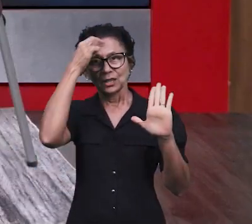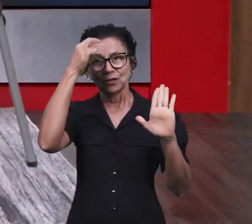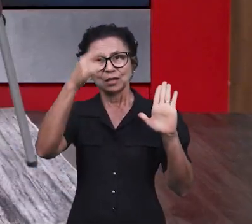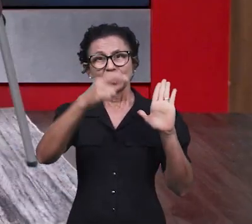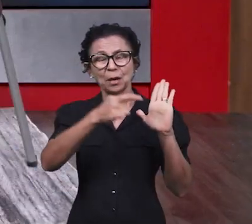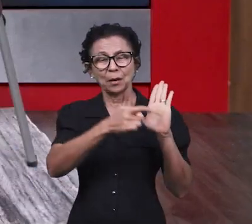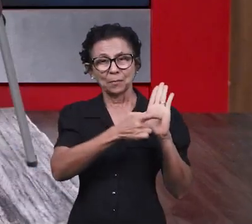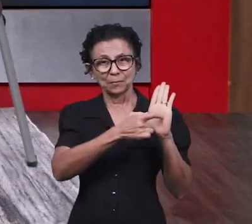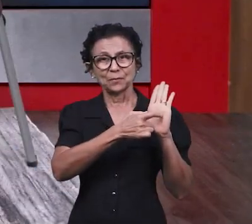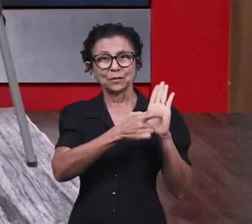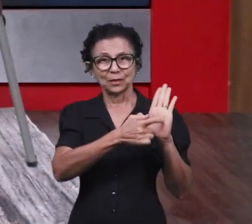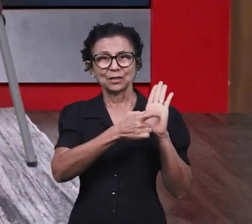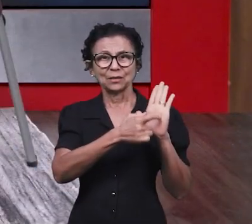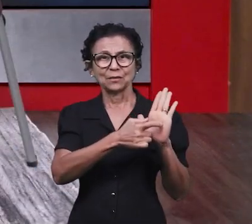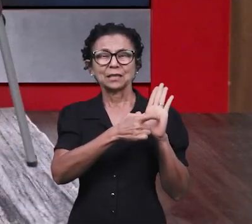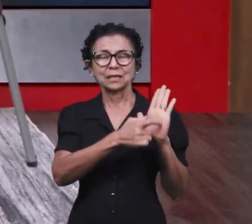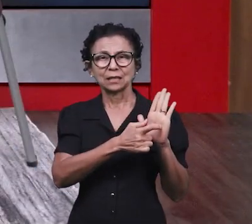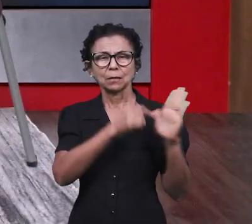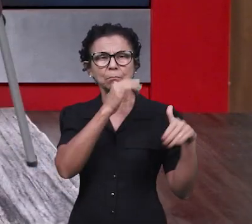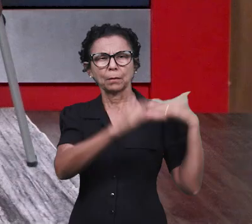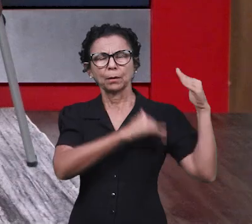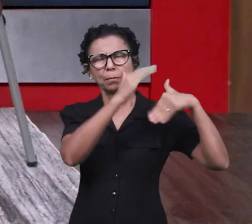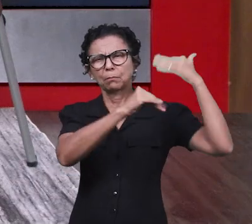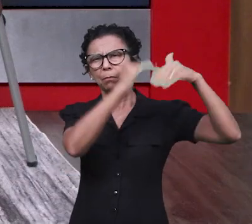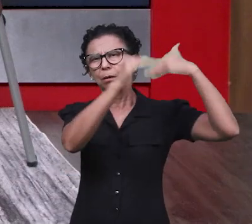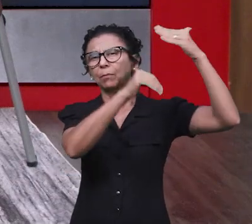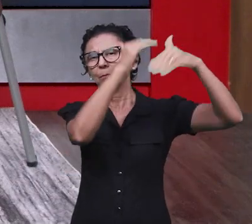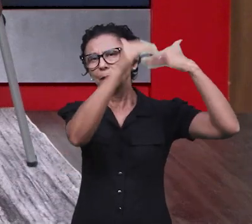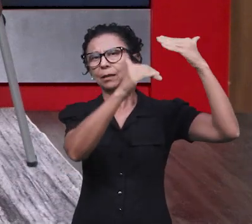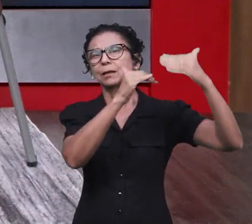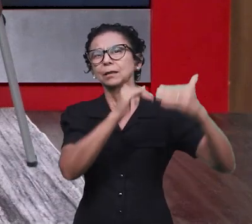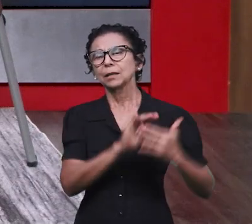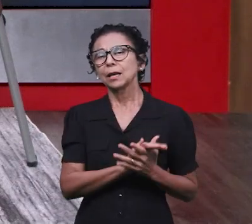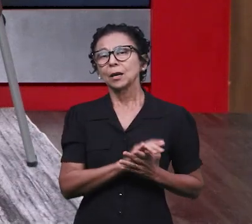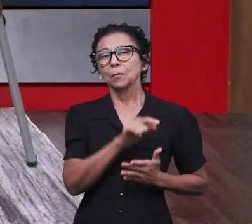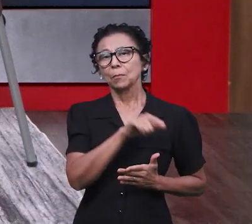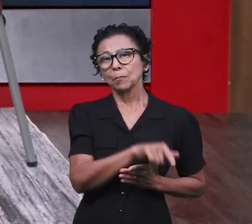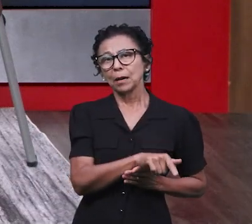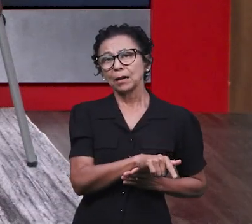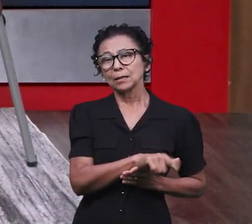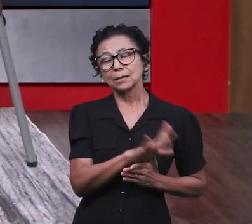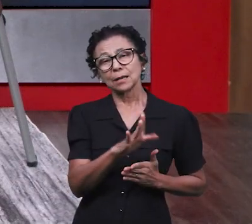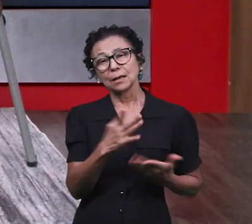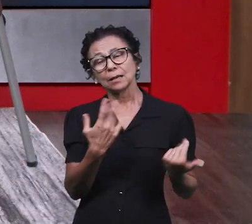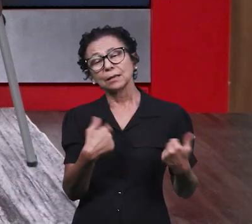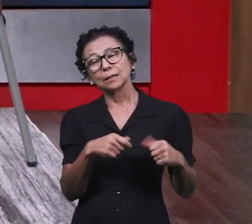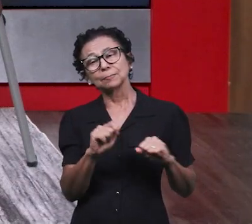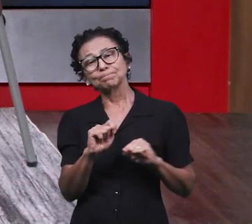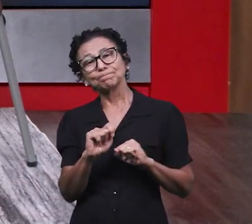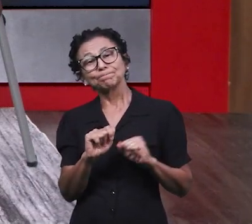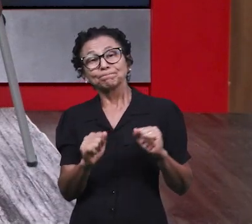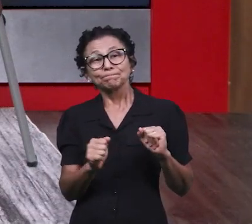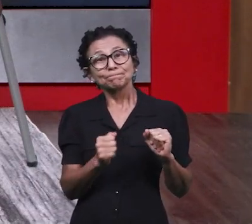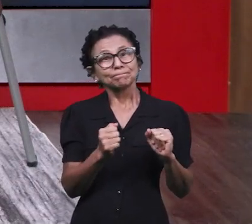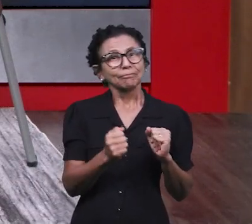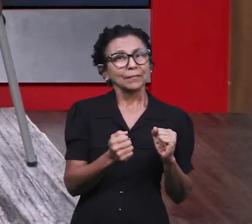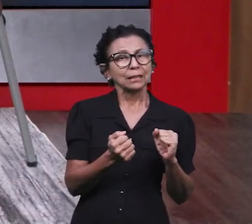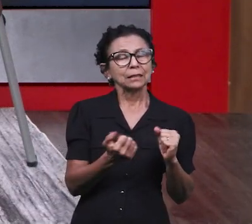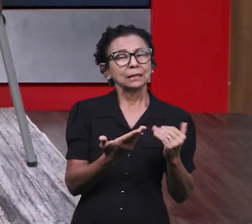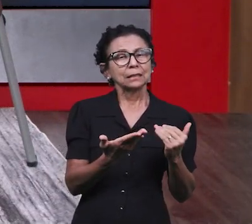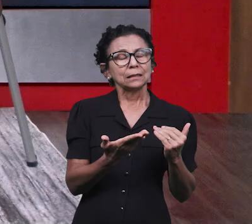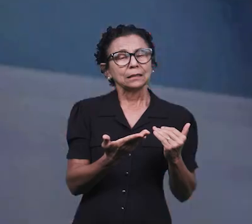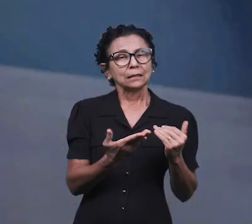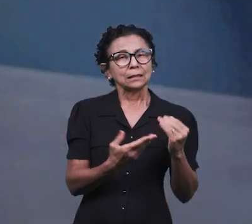porque ela é toda baseada nessas informações que o ser humano produz. Então, em cima disso,